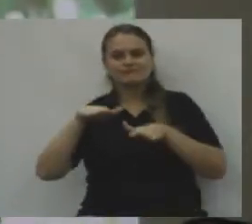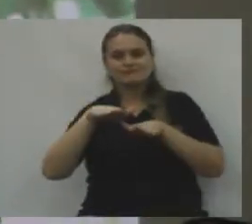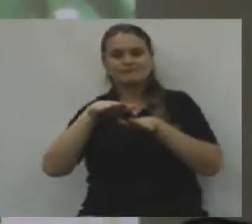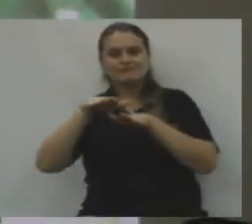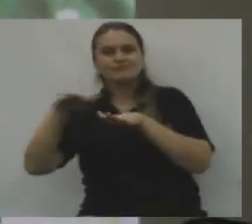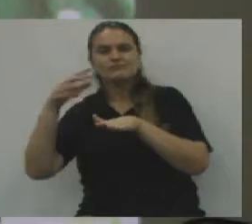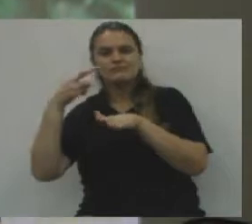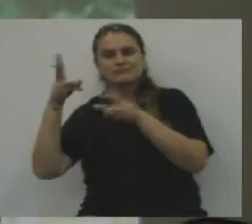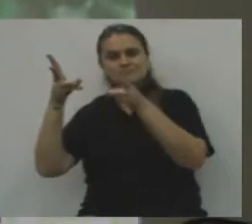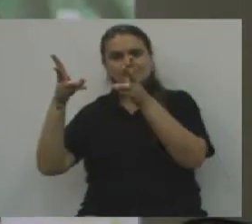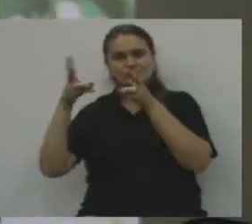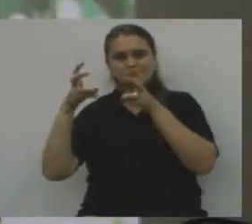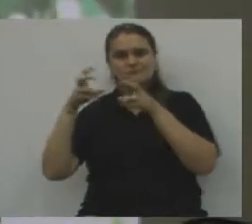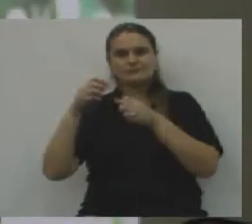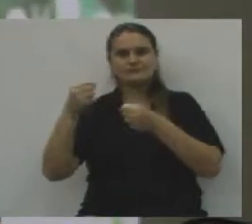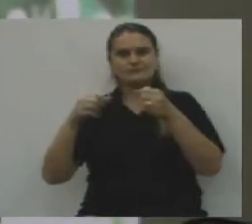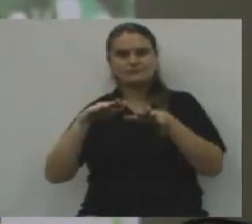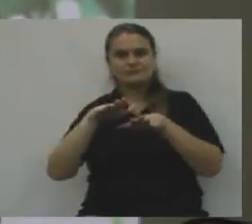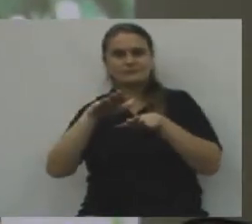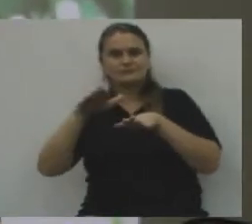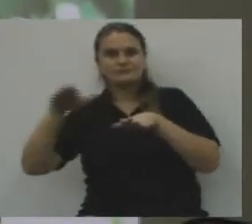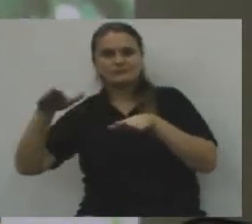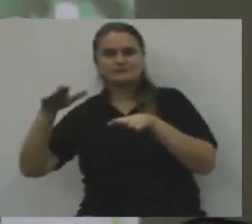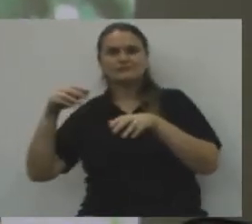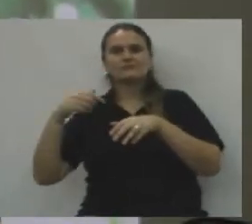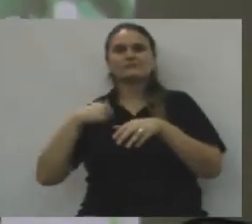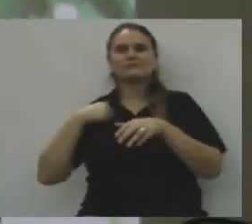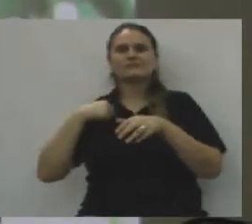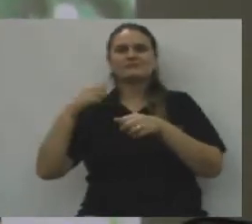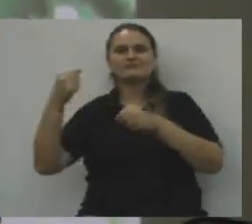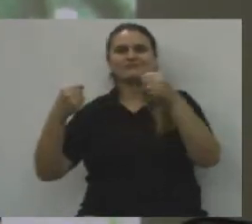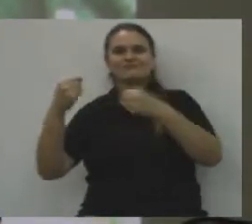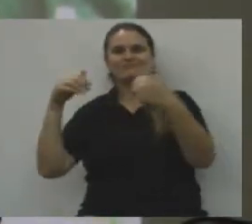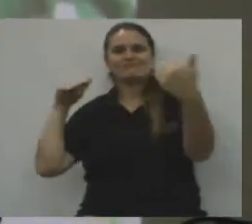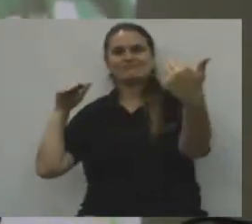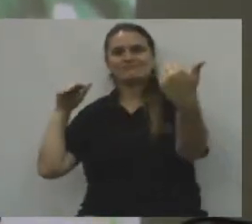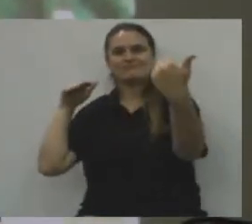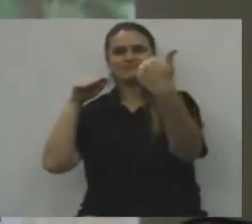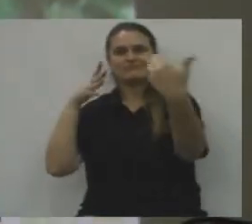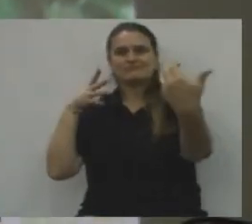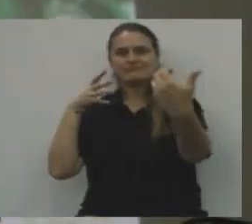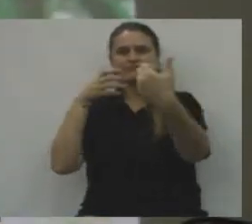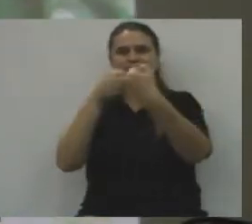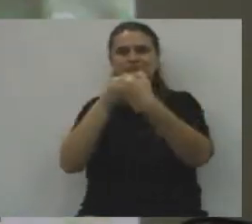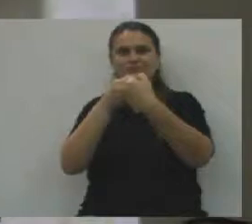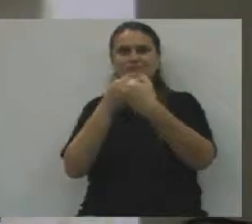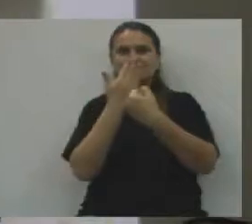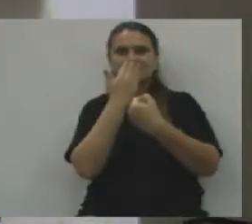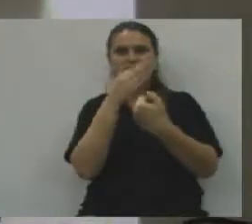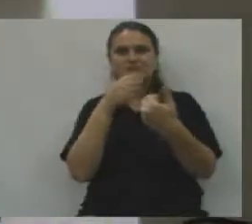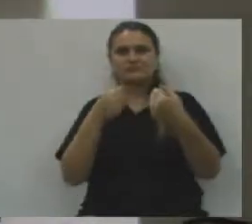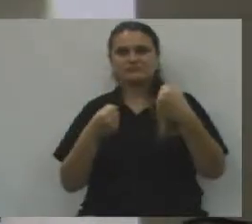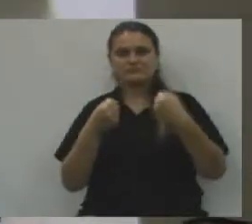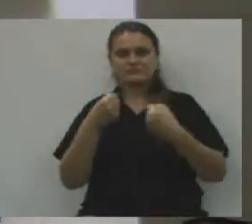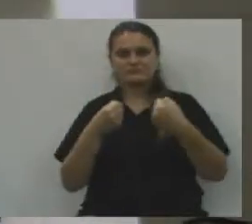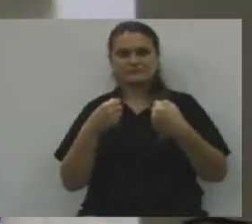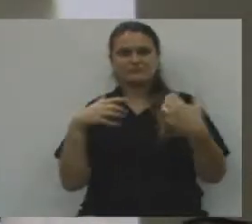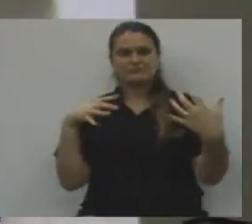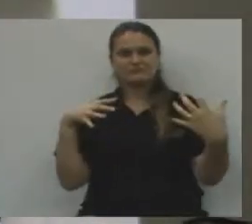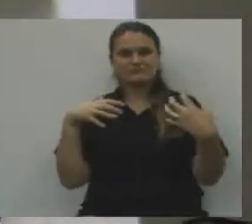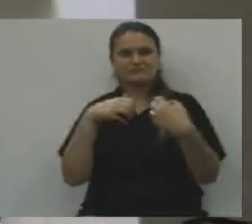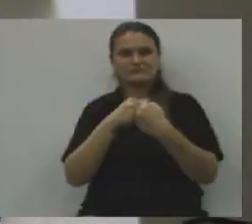eu observei ele deslocando o carro para a direita, a Tucson veio na contramão e colidiu de frente com o nosso carro. A chegada